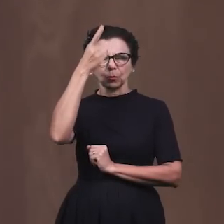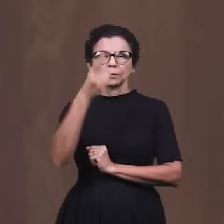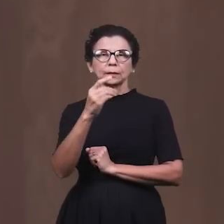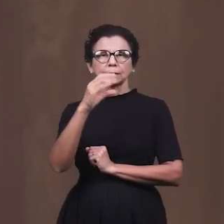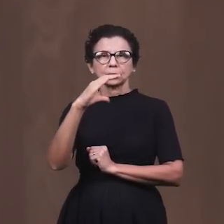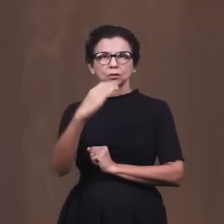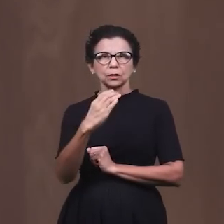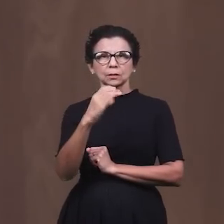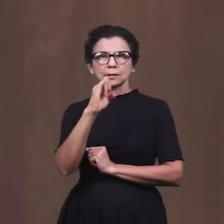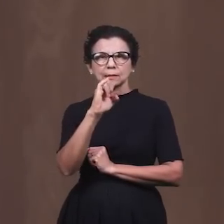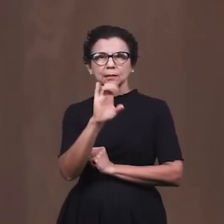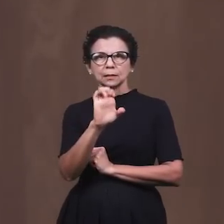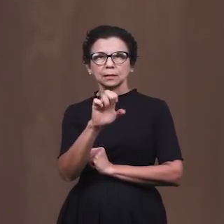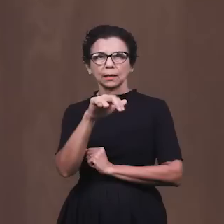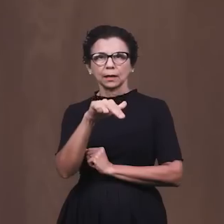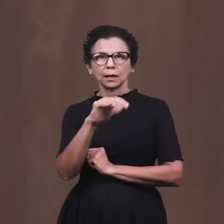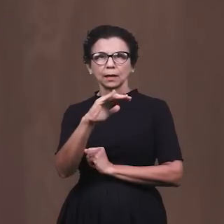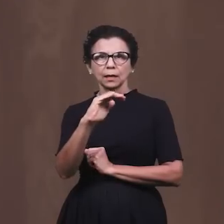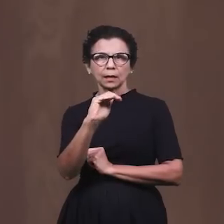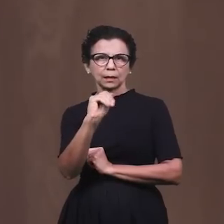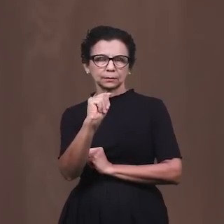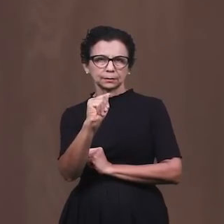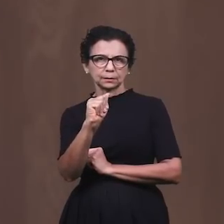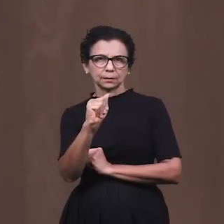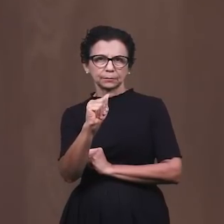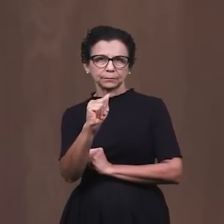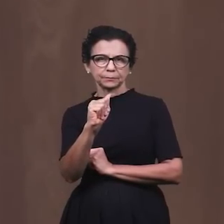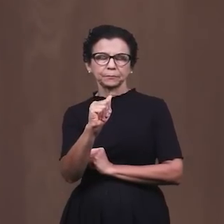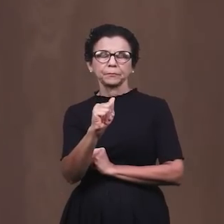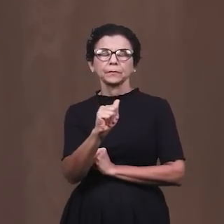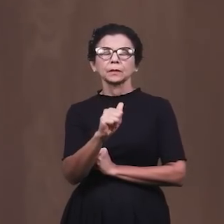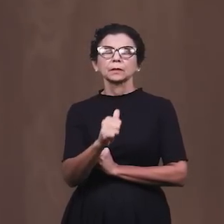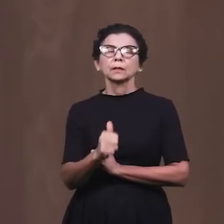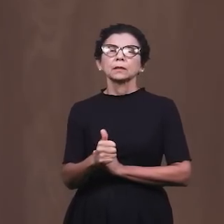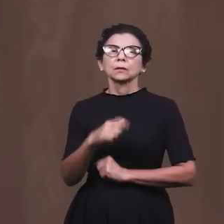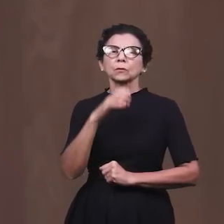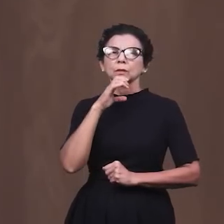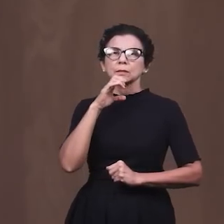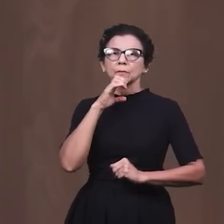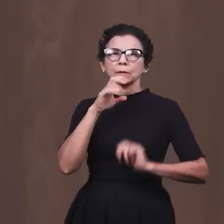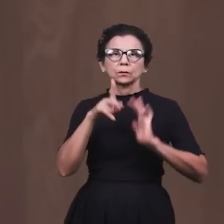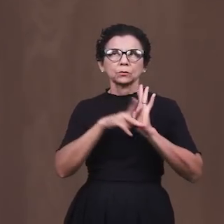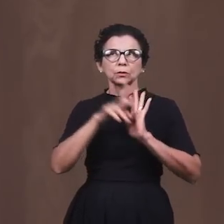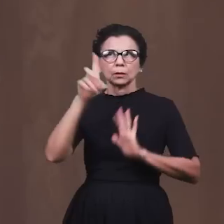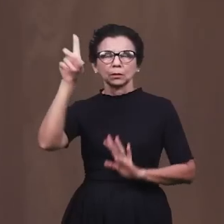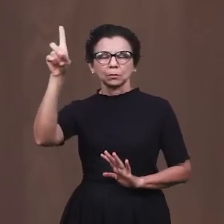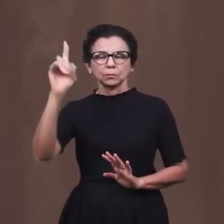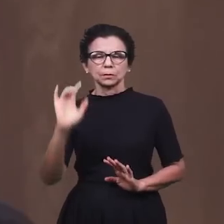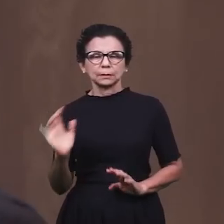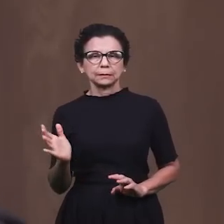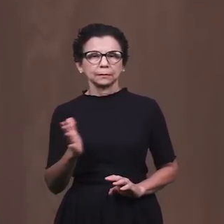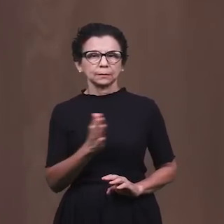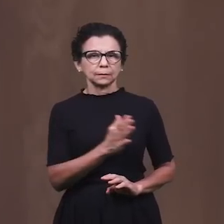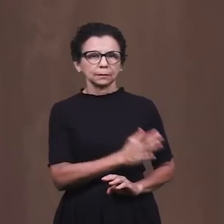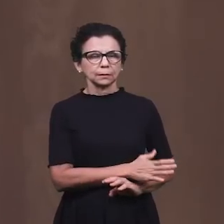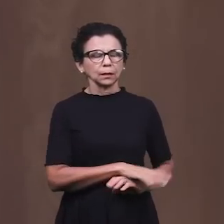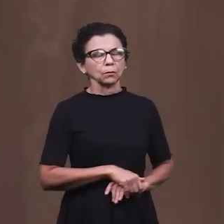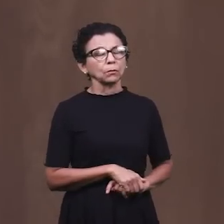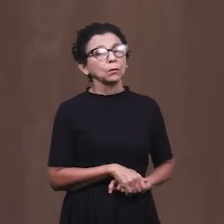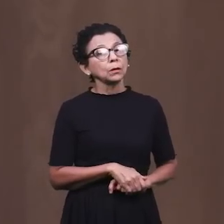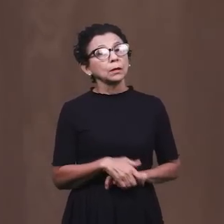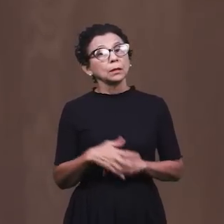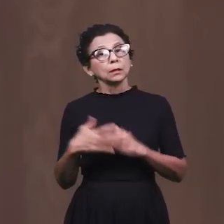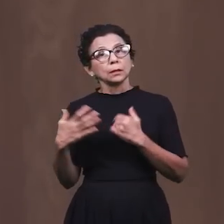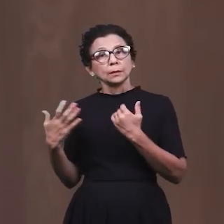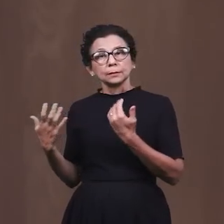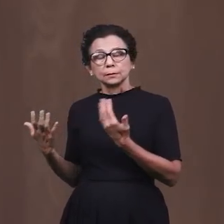ciência, a primeira preocupação dele é o seguinte, ele não é o corpo, ele é parte do corpo, ele é membro do corpo. Então ele vai levar isso